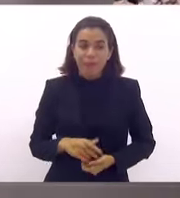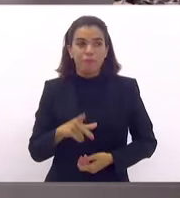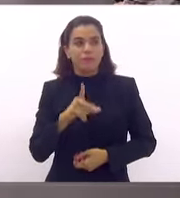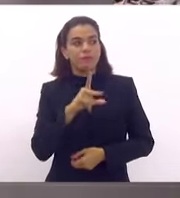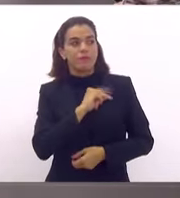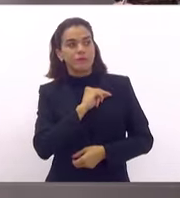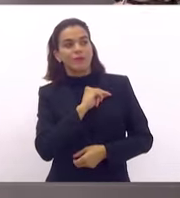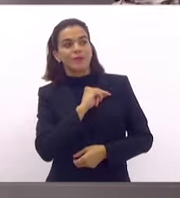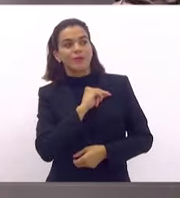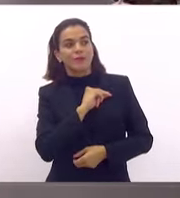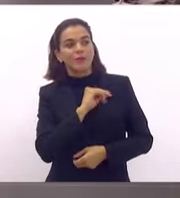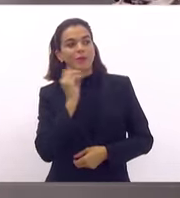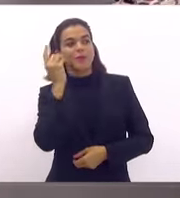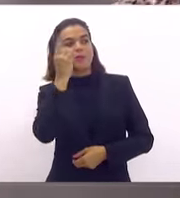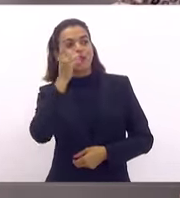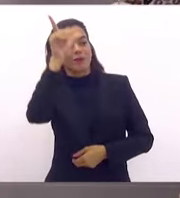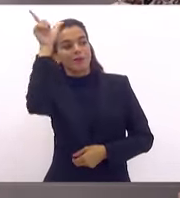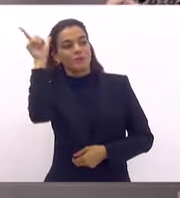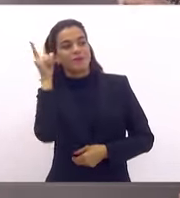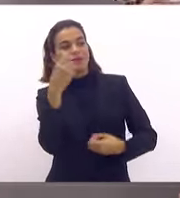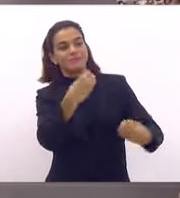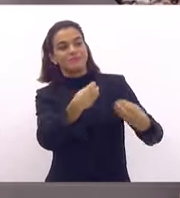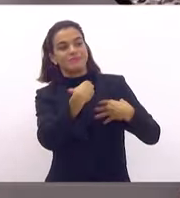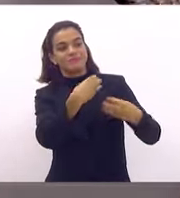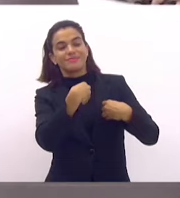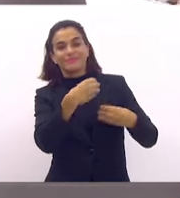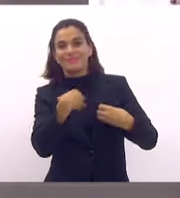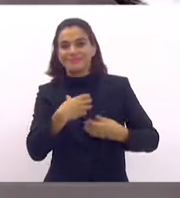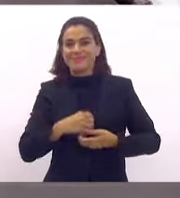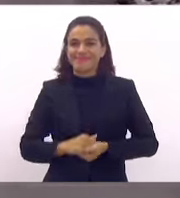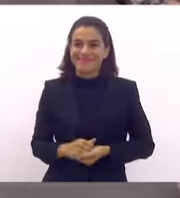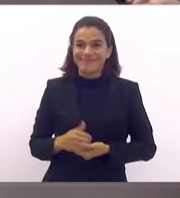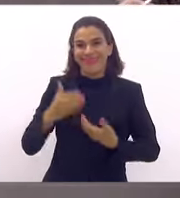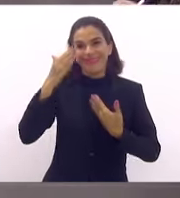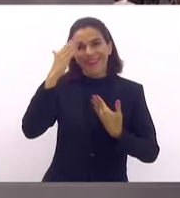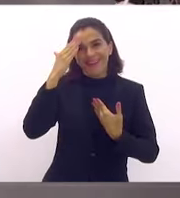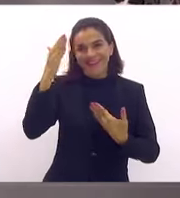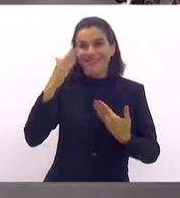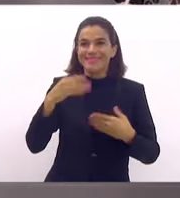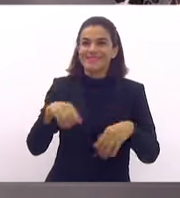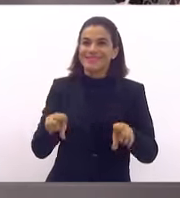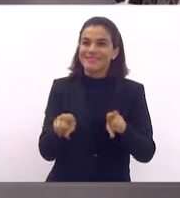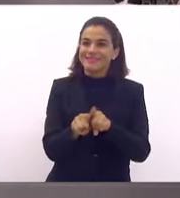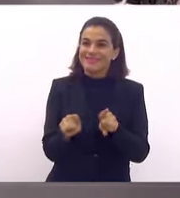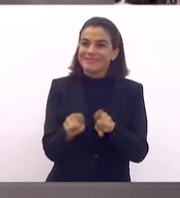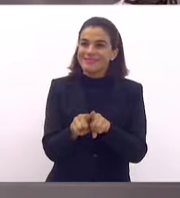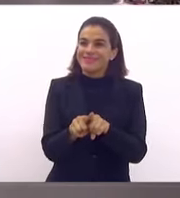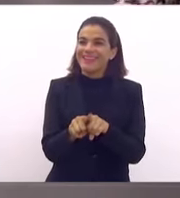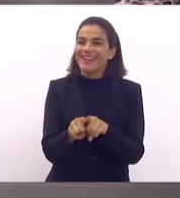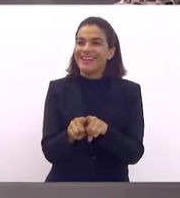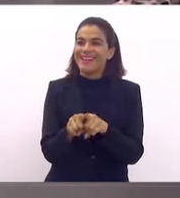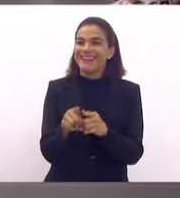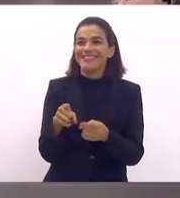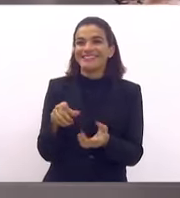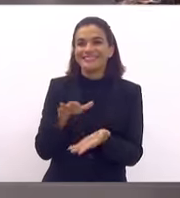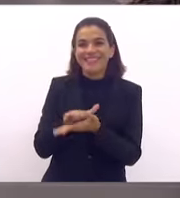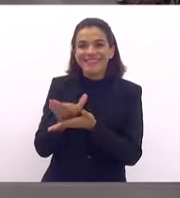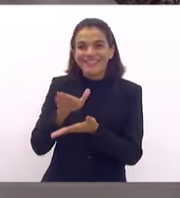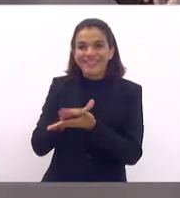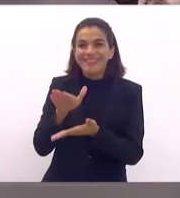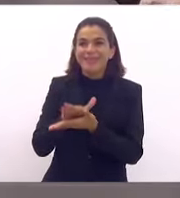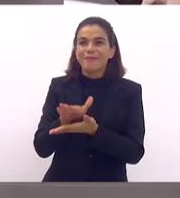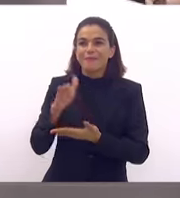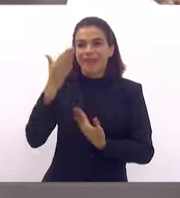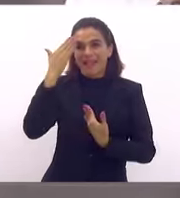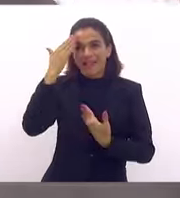isso aí. O deputado Luiz Paulo nos dando aula. Então, agradeço, de fato. Tem aqui também, ó, a gente imprimiu já com visual novo, agradecer